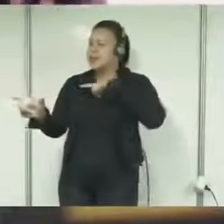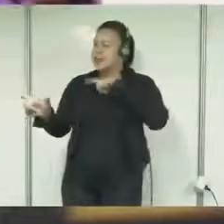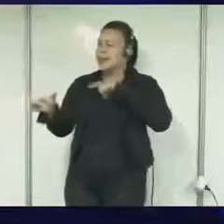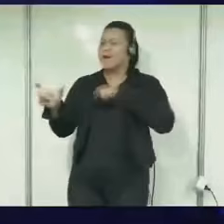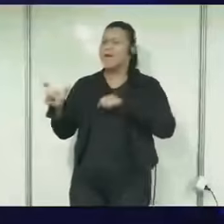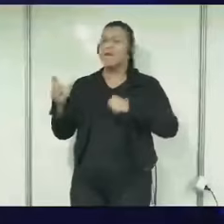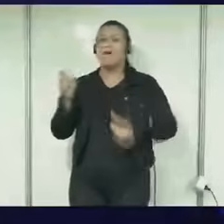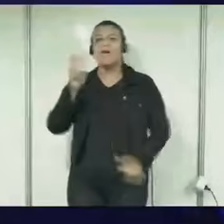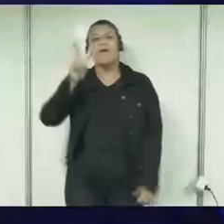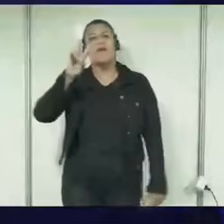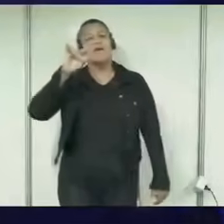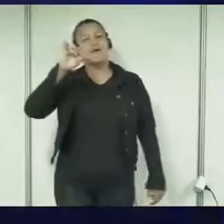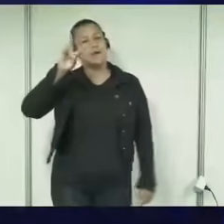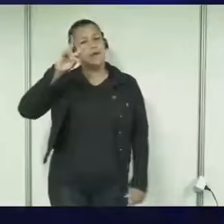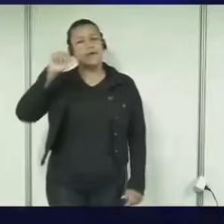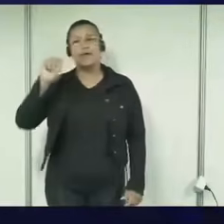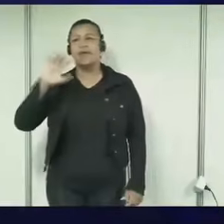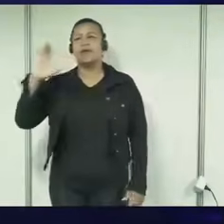amor.